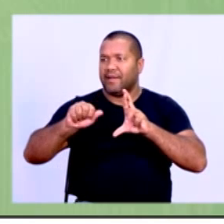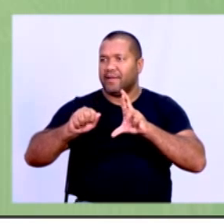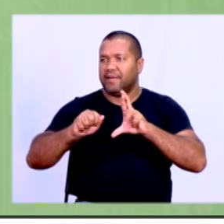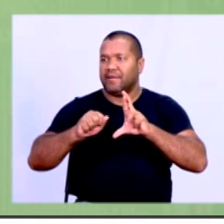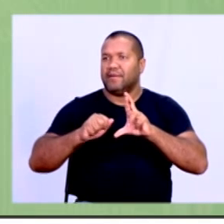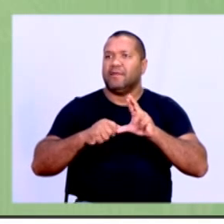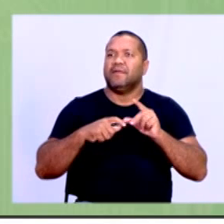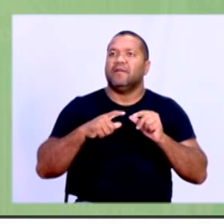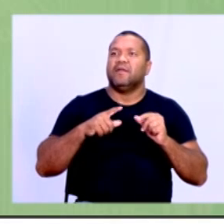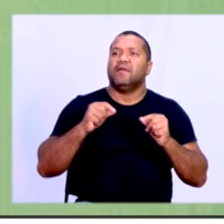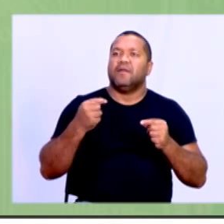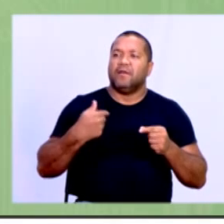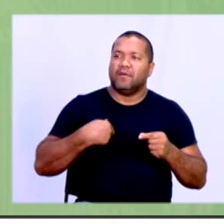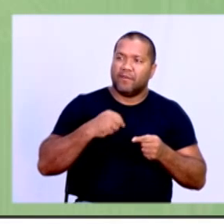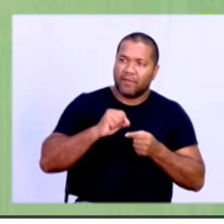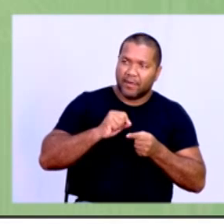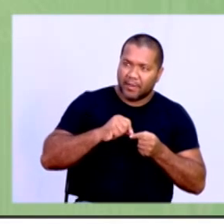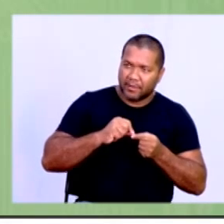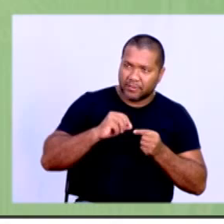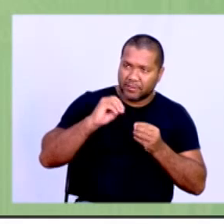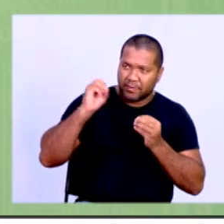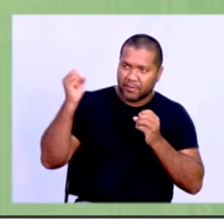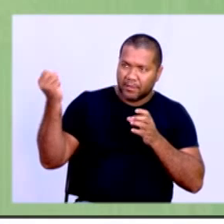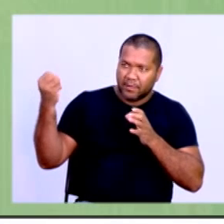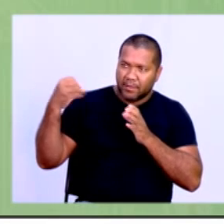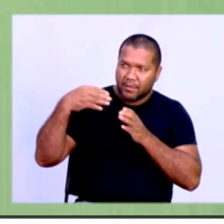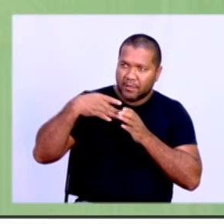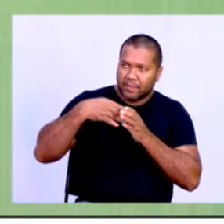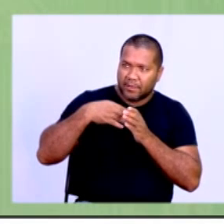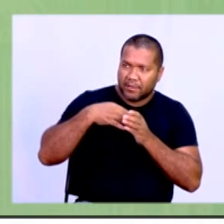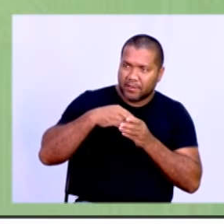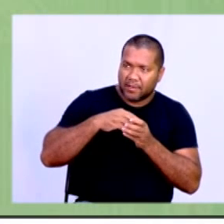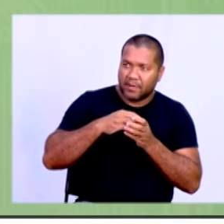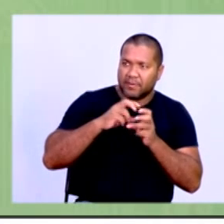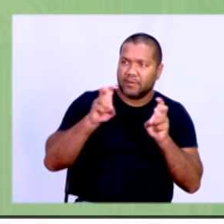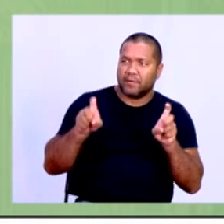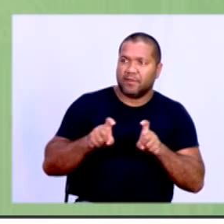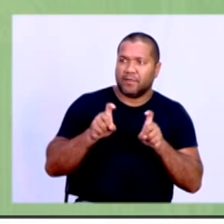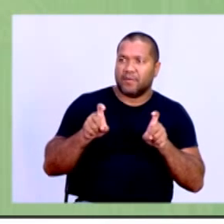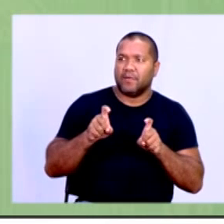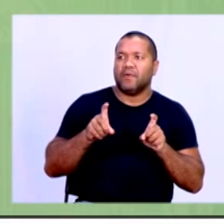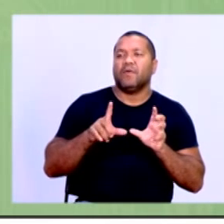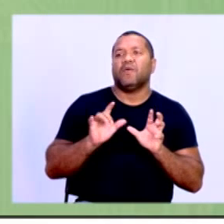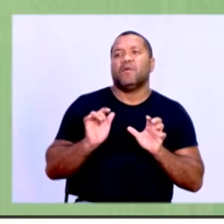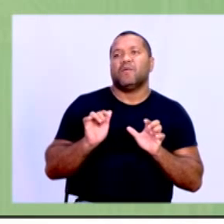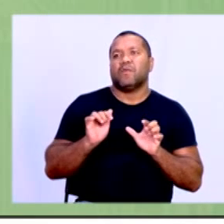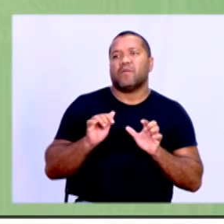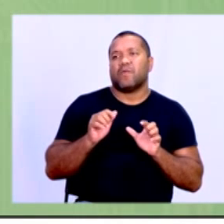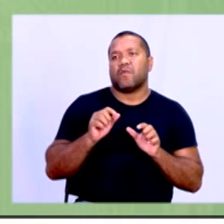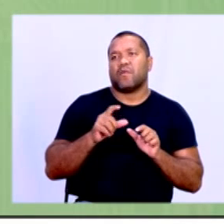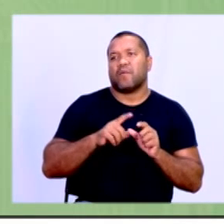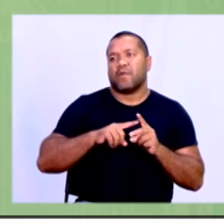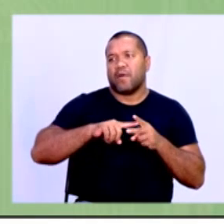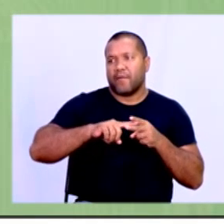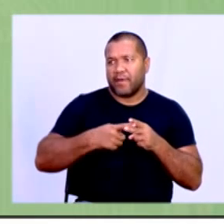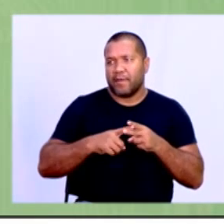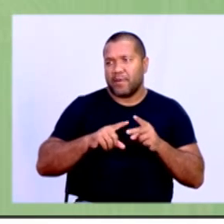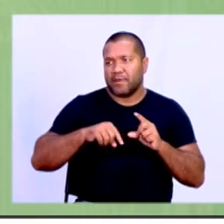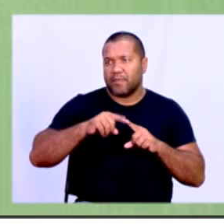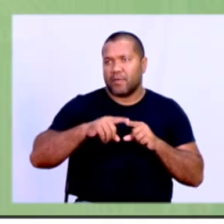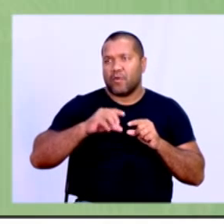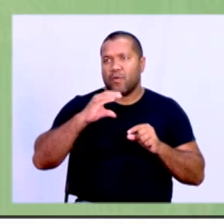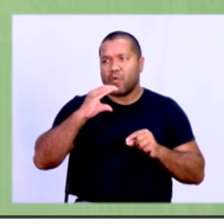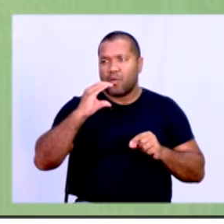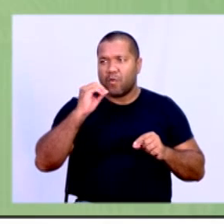instalação do nosso projeto Laravel utilizando a ferramenta chamada Composer. Aí eu